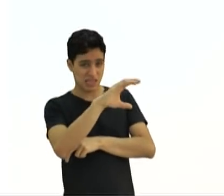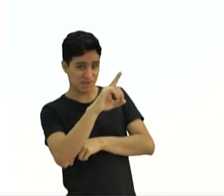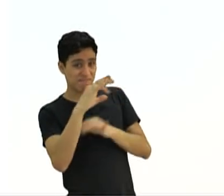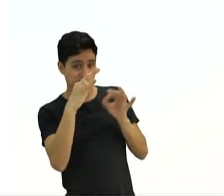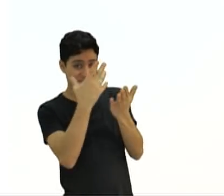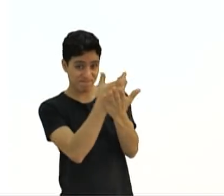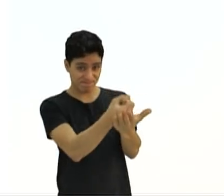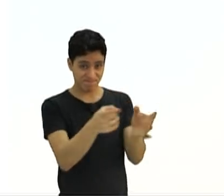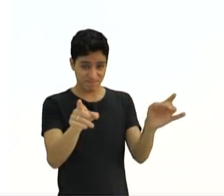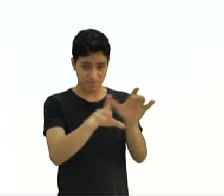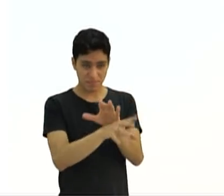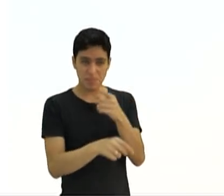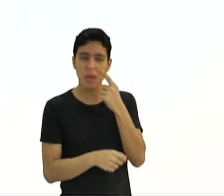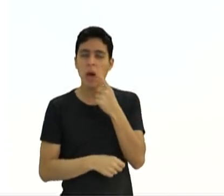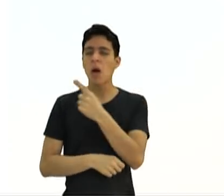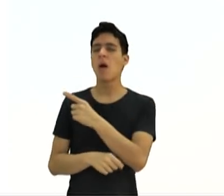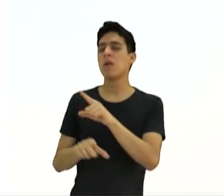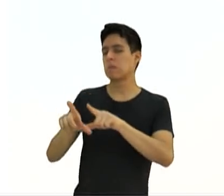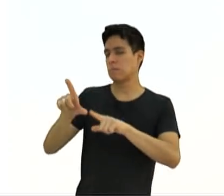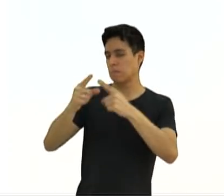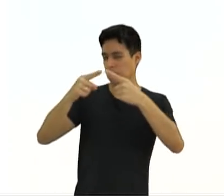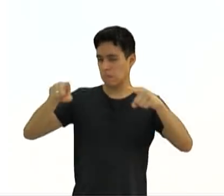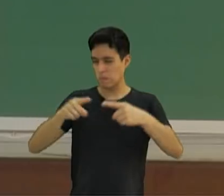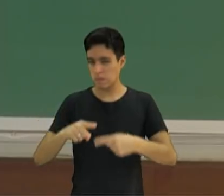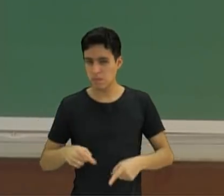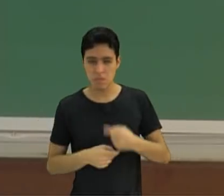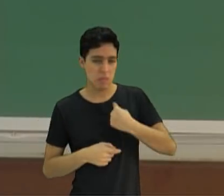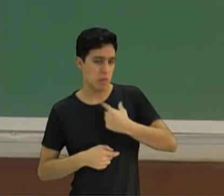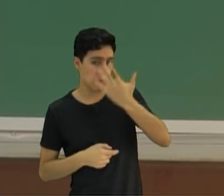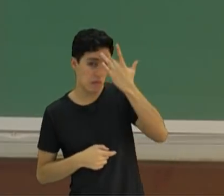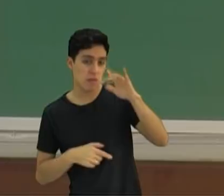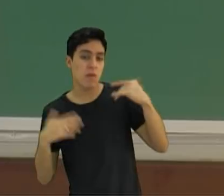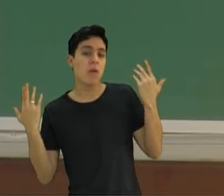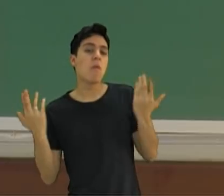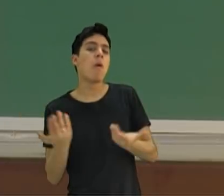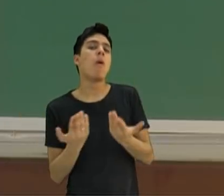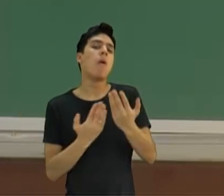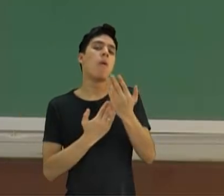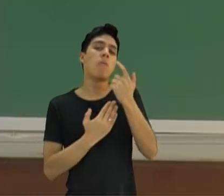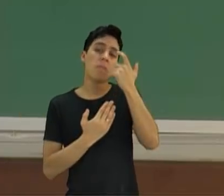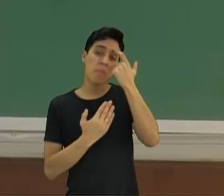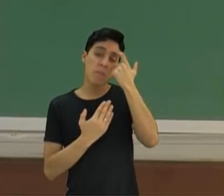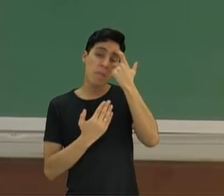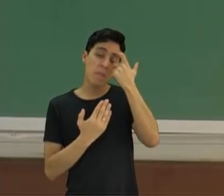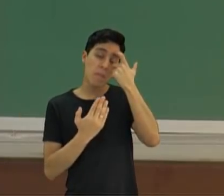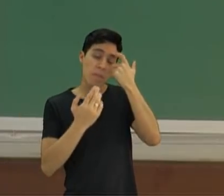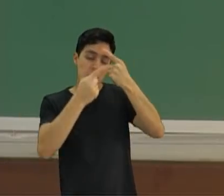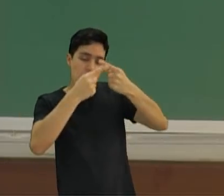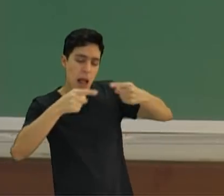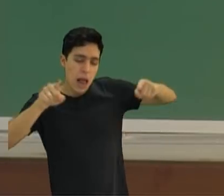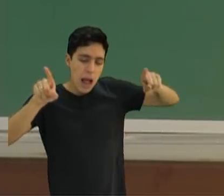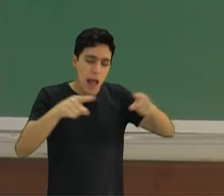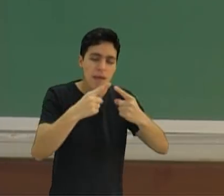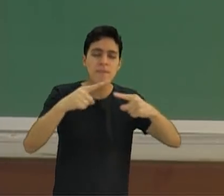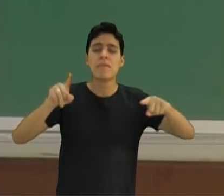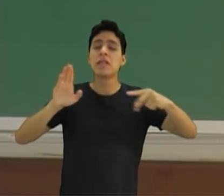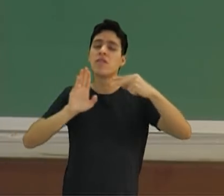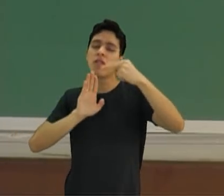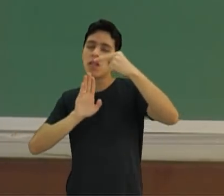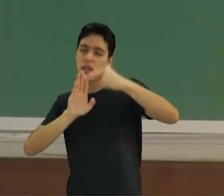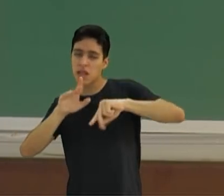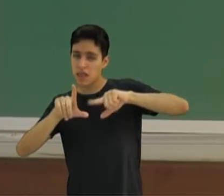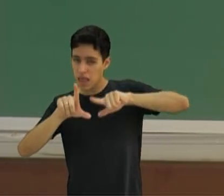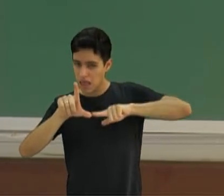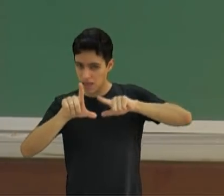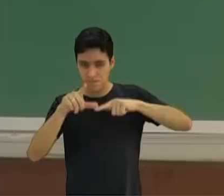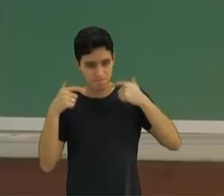Olha lá uma letra de uma música. A prof não sabe a melodia da música, mas eu vou arriscar ler a letra aqui para vocês.